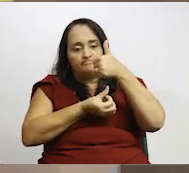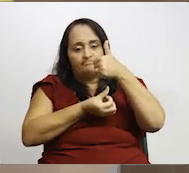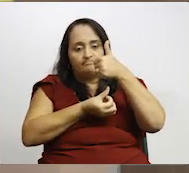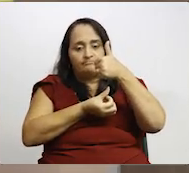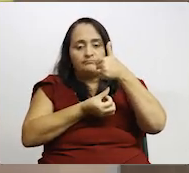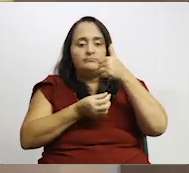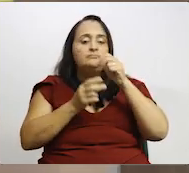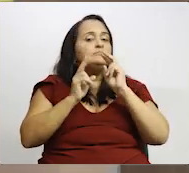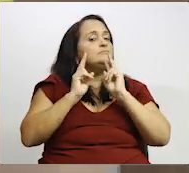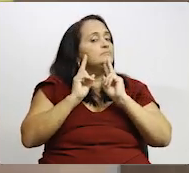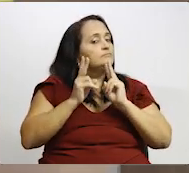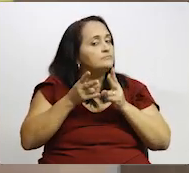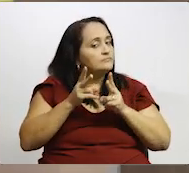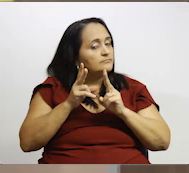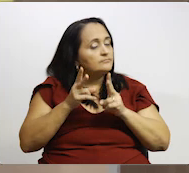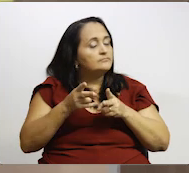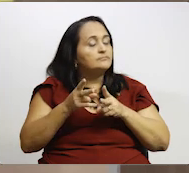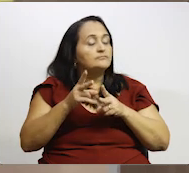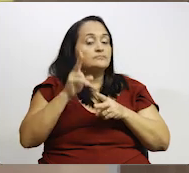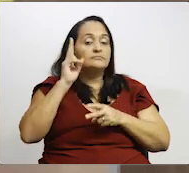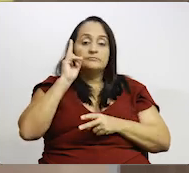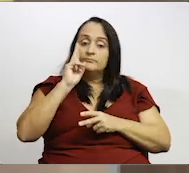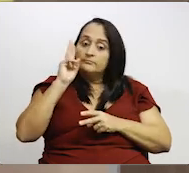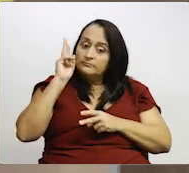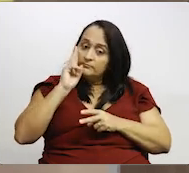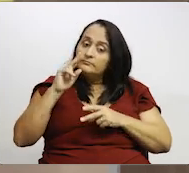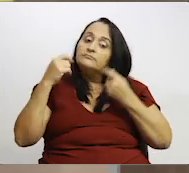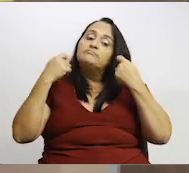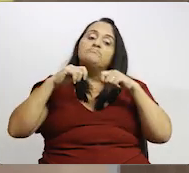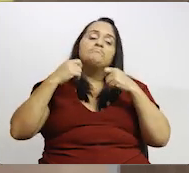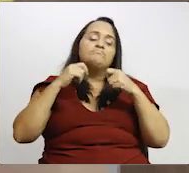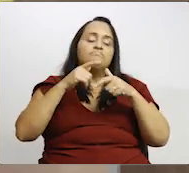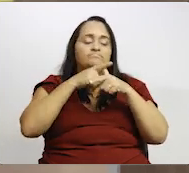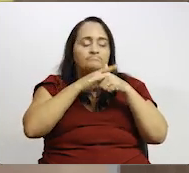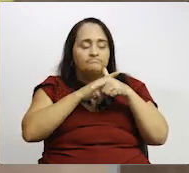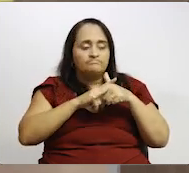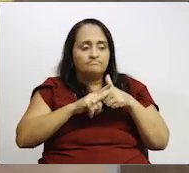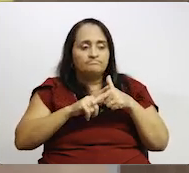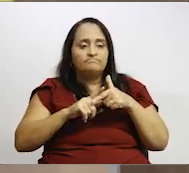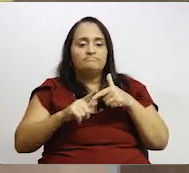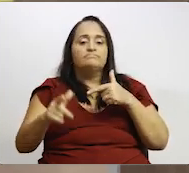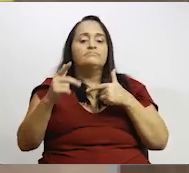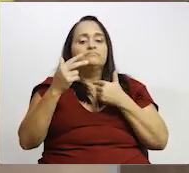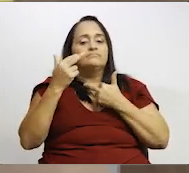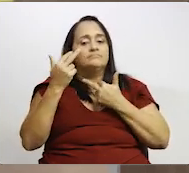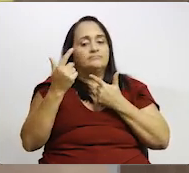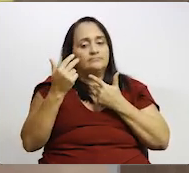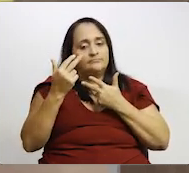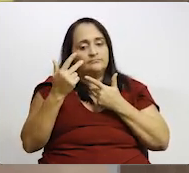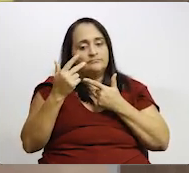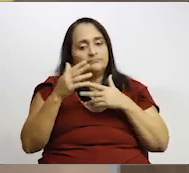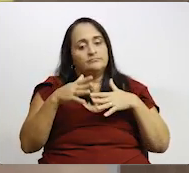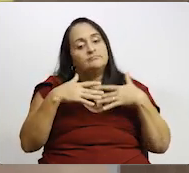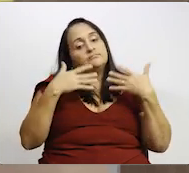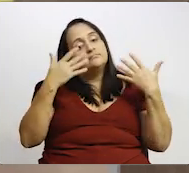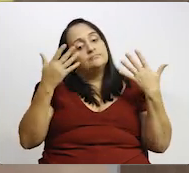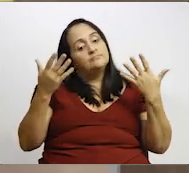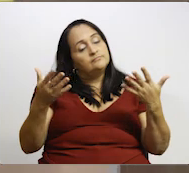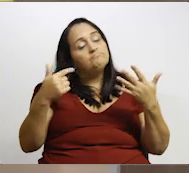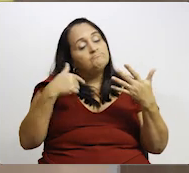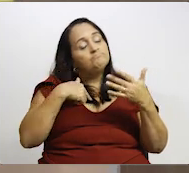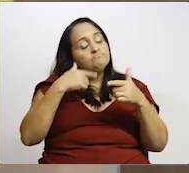nas divisões, a gente sempre tem que pensar em partes iguais. Então, eu vou dividir em